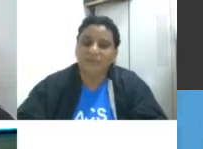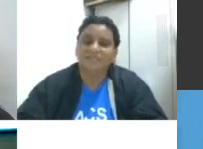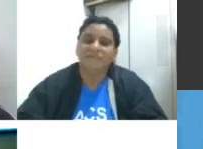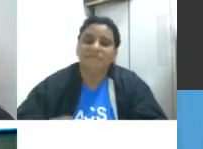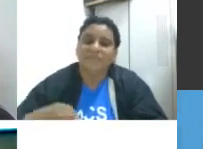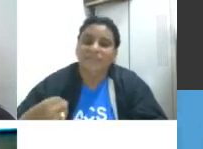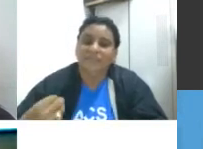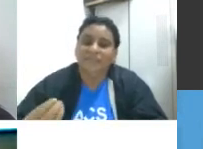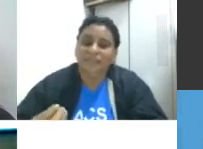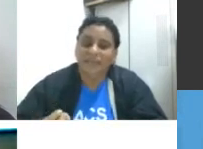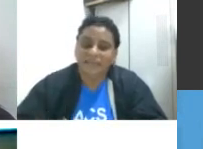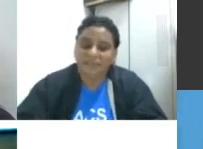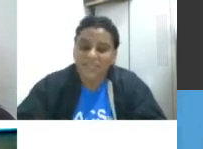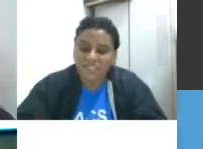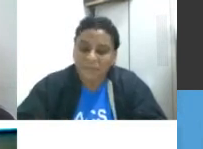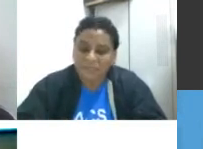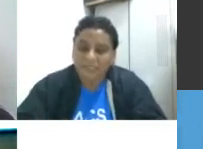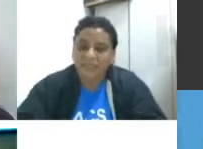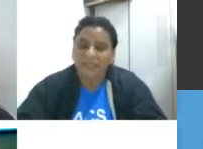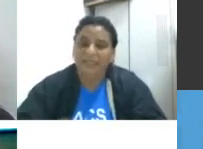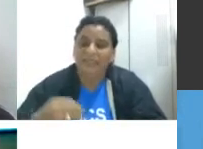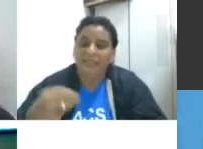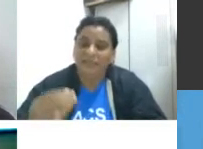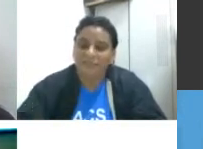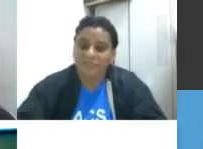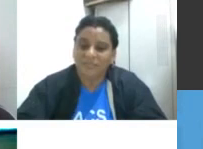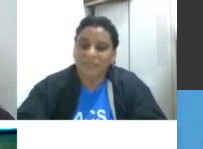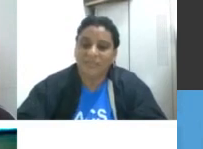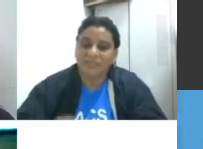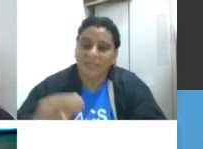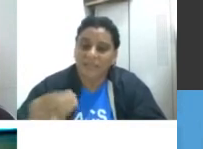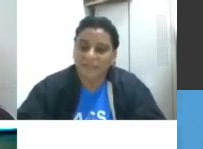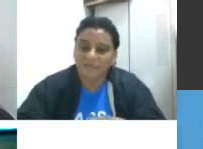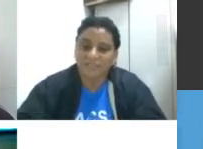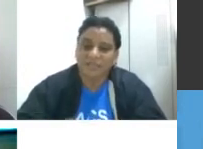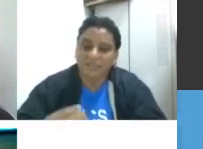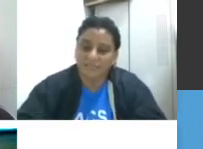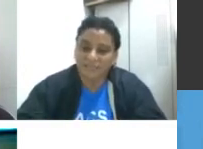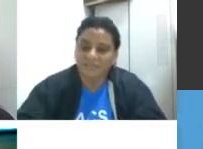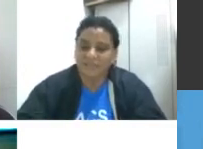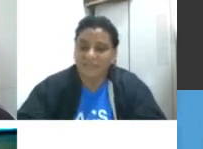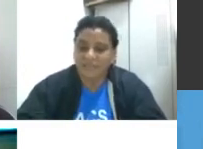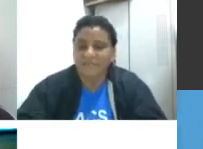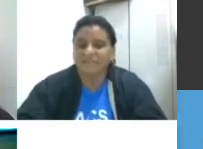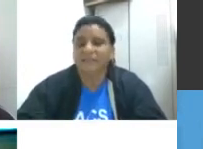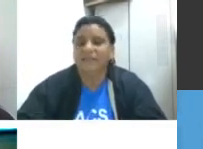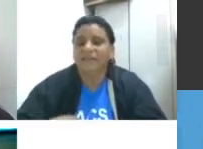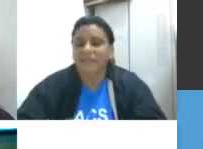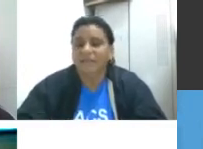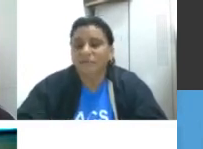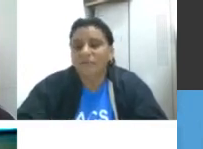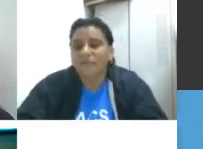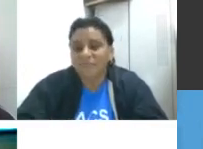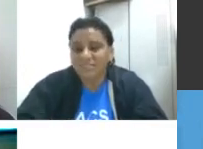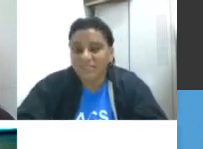tuberculose e através da mãe dele eu consegui que ela fosse lá todas as vezes na visita